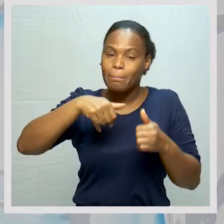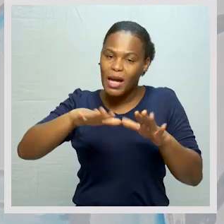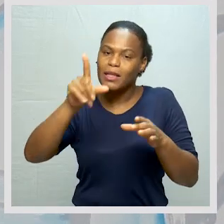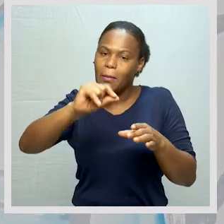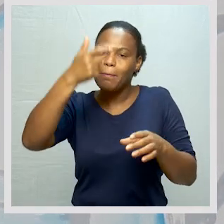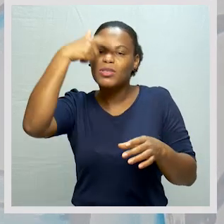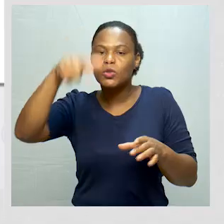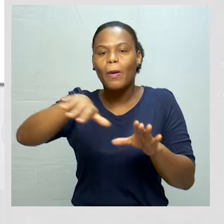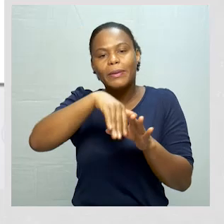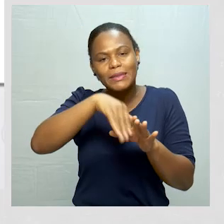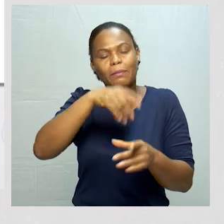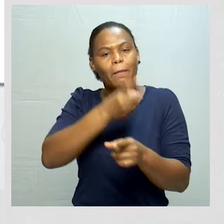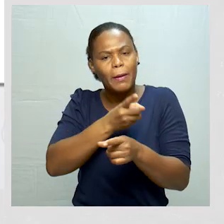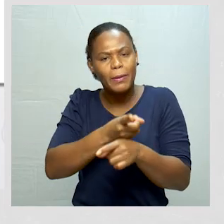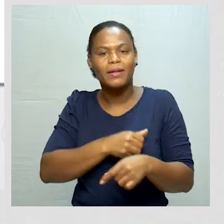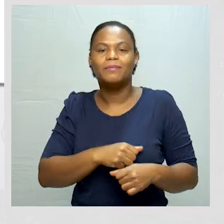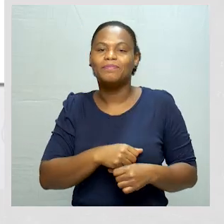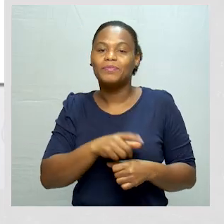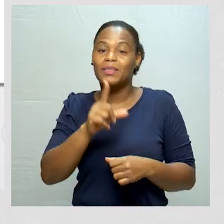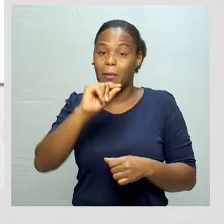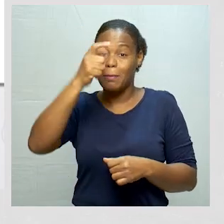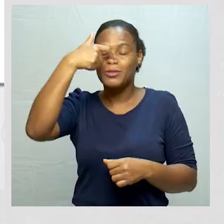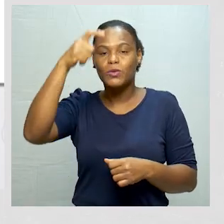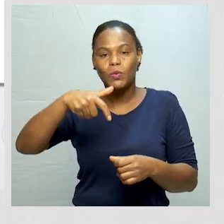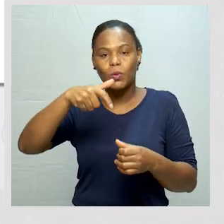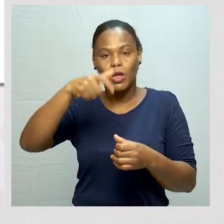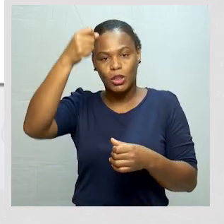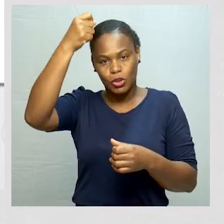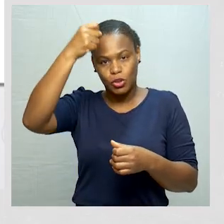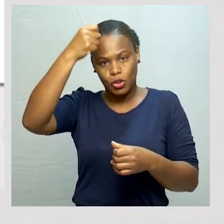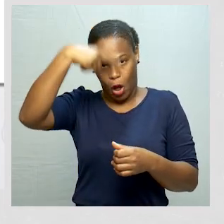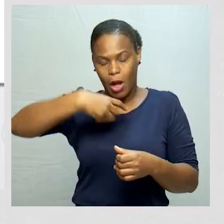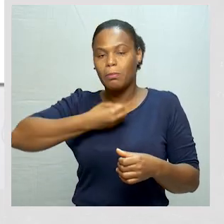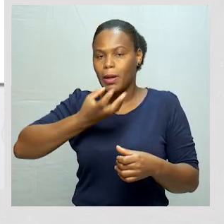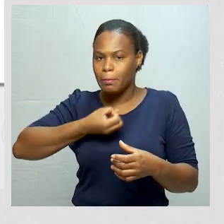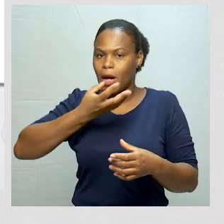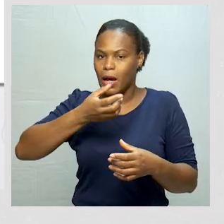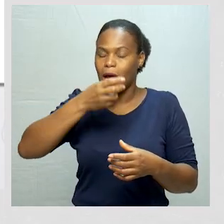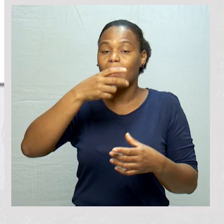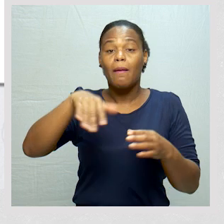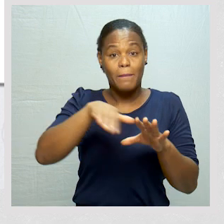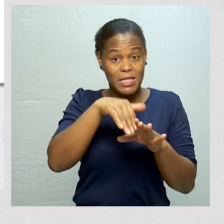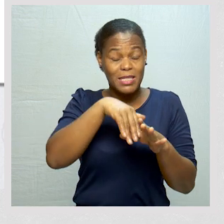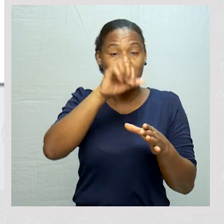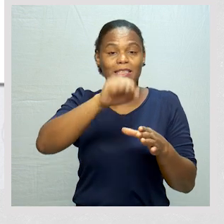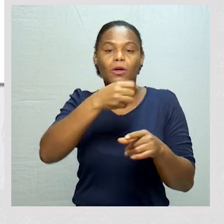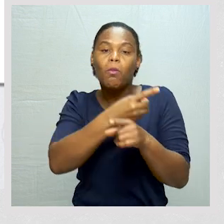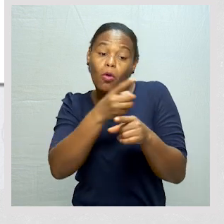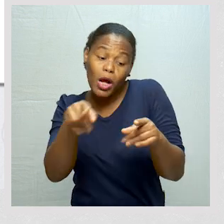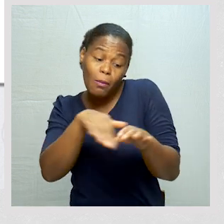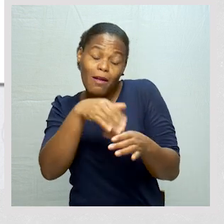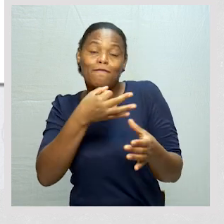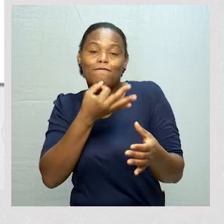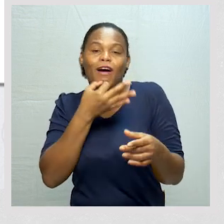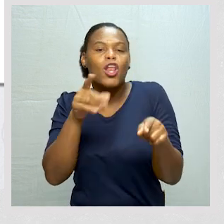ao mesmo tempo. Então, vamos ler aqui. O narrador do texto é participante porque ele está presente na ação do